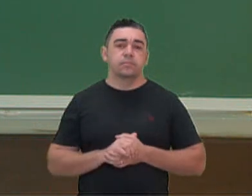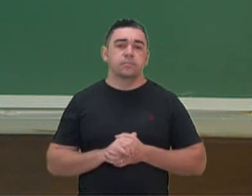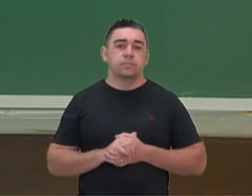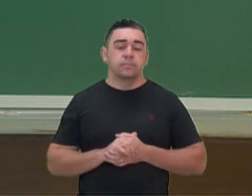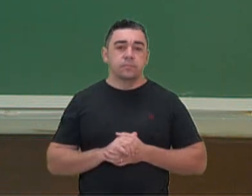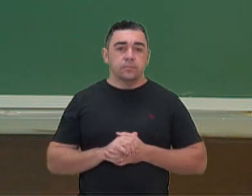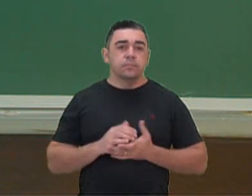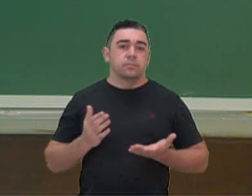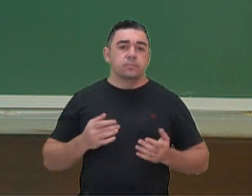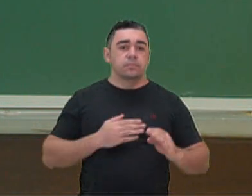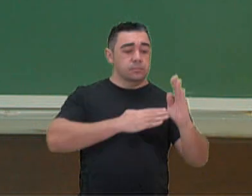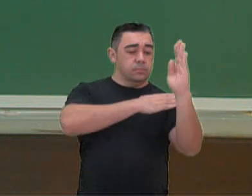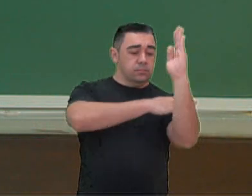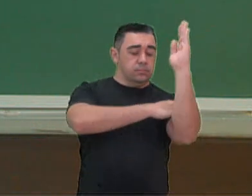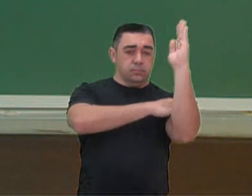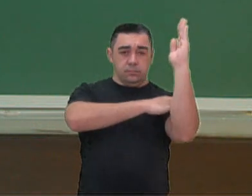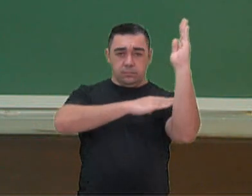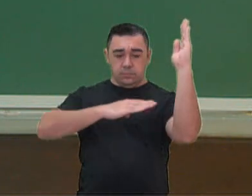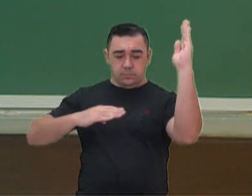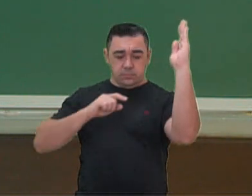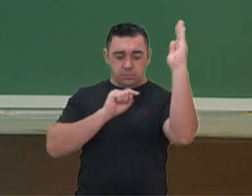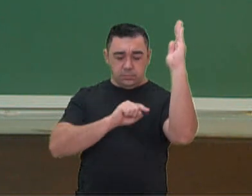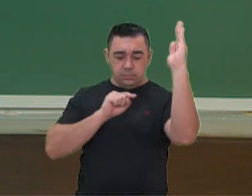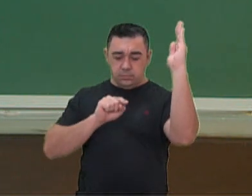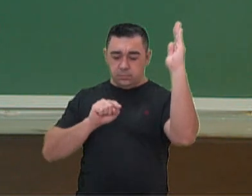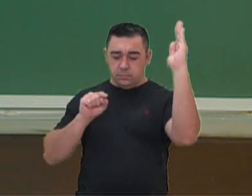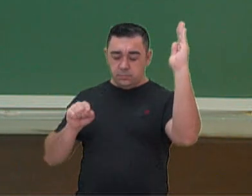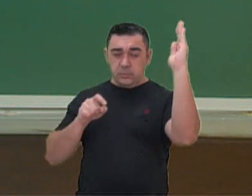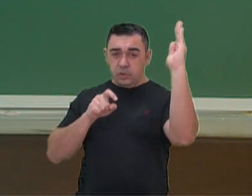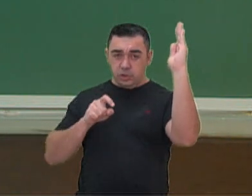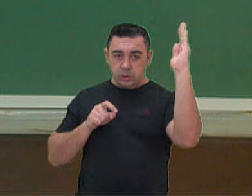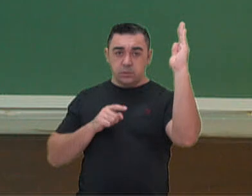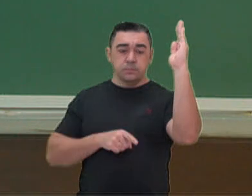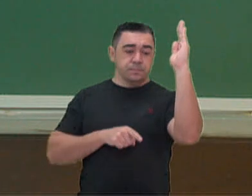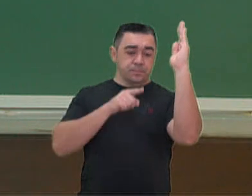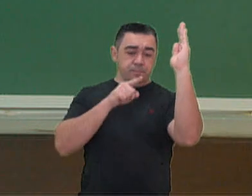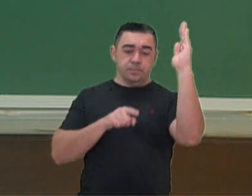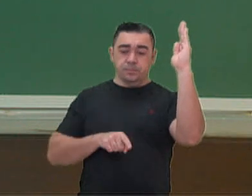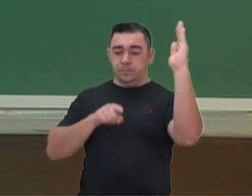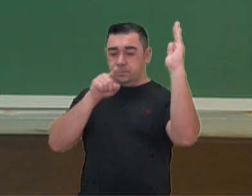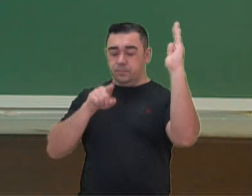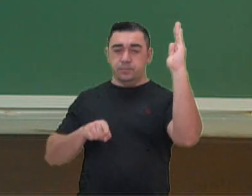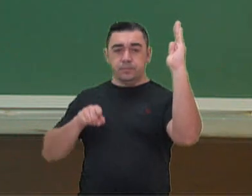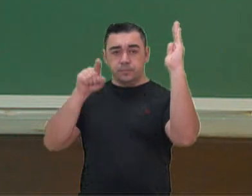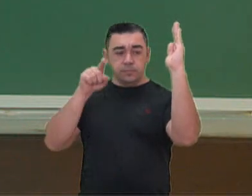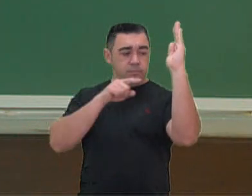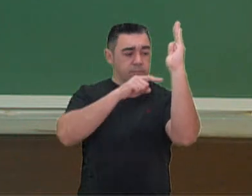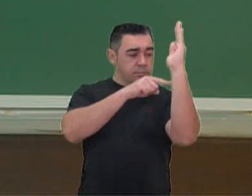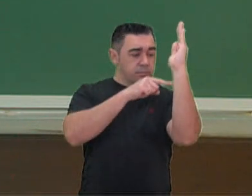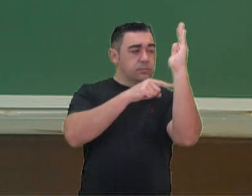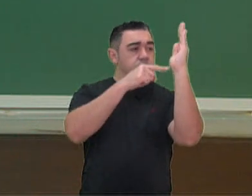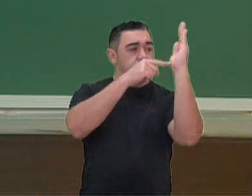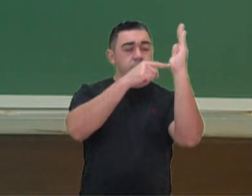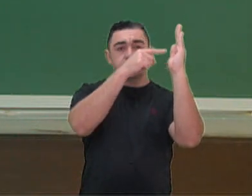cada valor diferente de x que nós calculamos, nós encontramos diferentes valores de imagem.